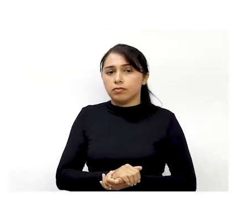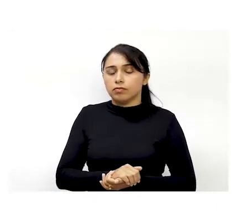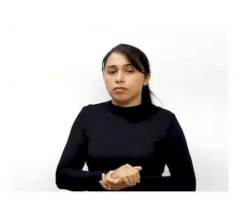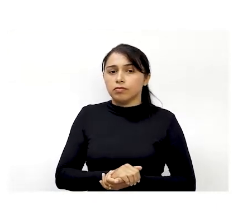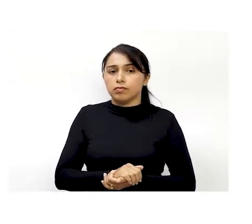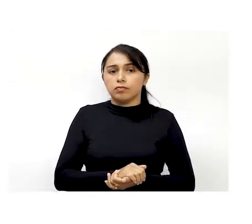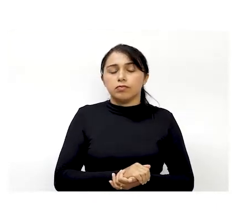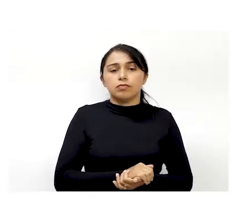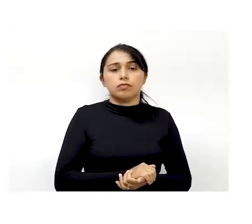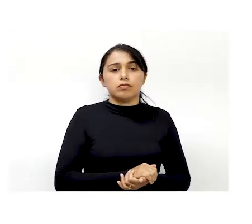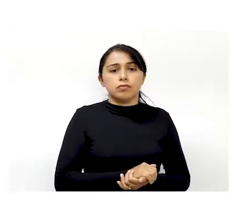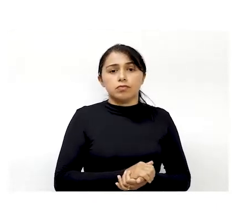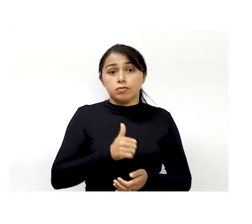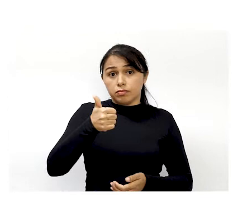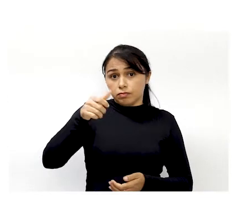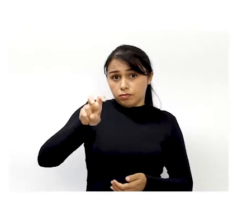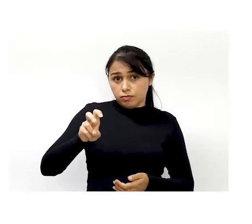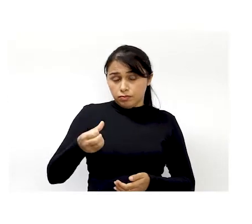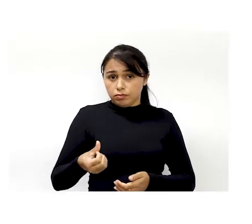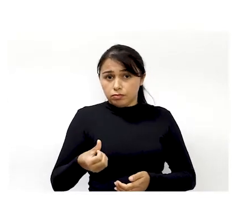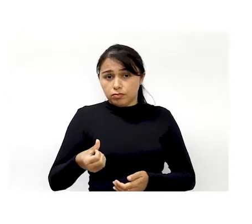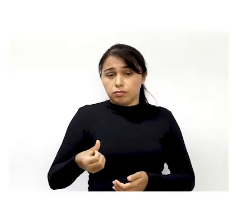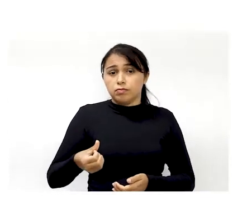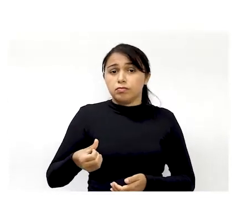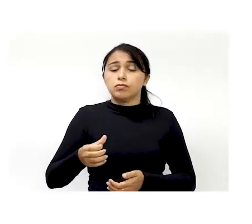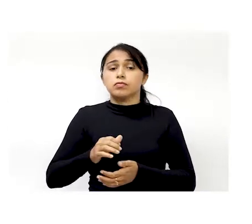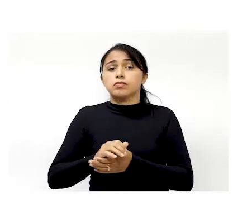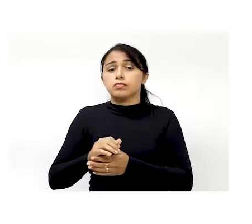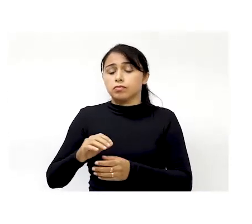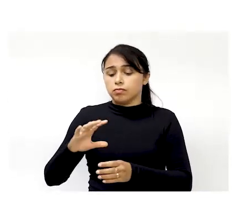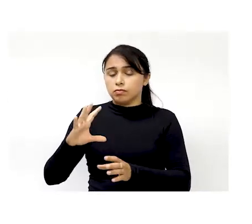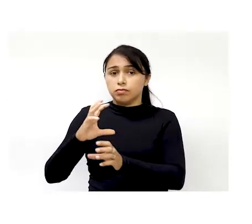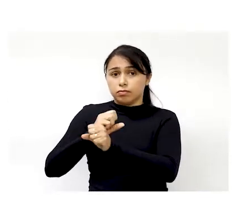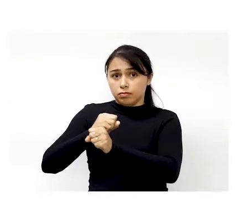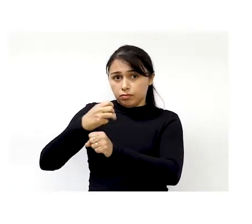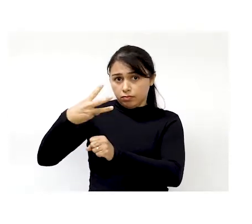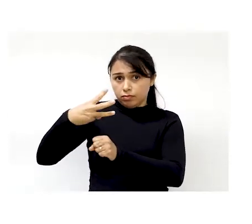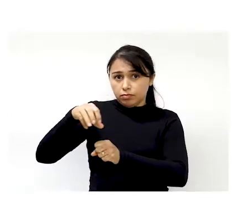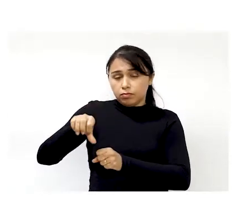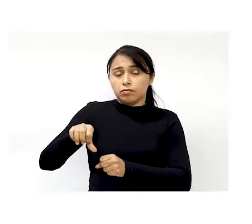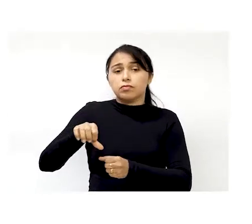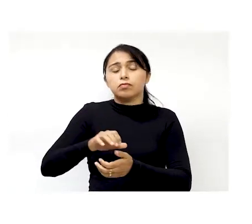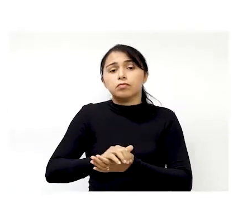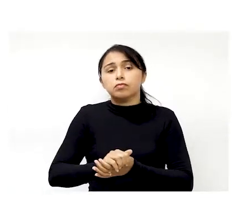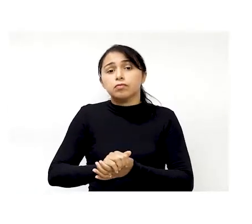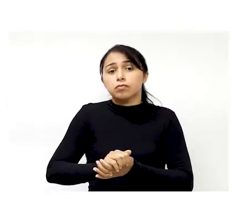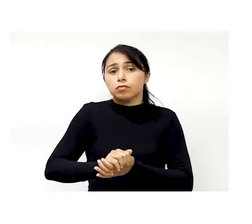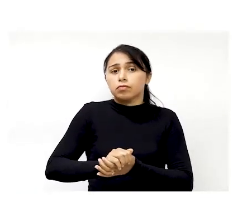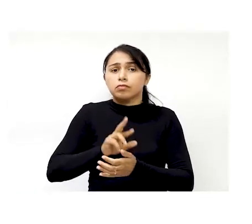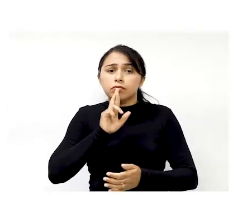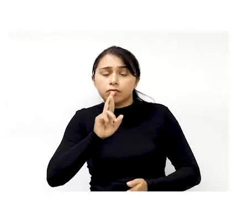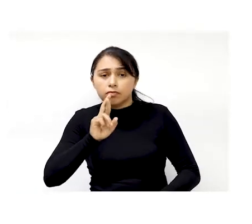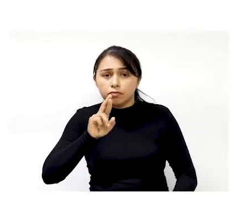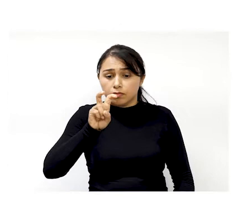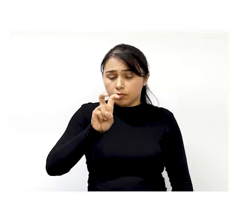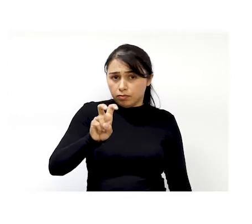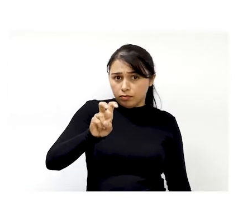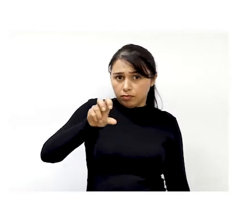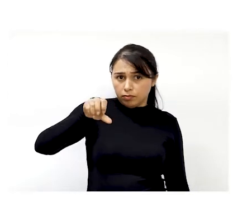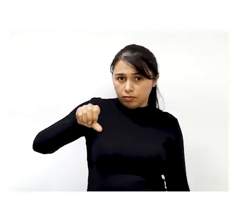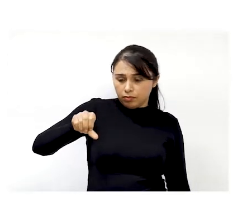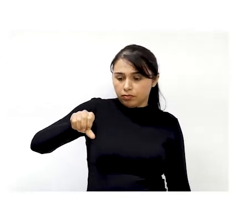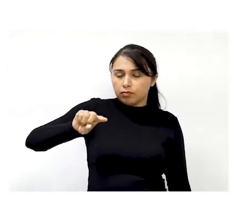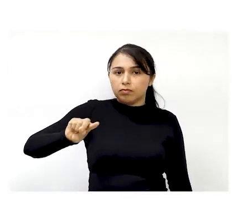53. Então, somando tudo isso aí, a gente tem 9. 3 mais 9, 12, vai 1. 1 mais